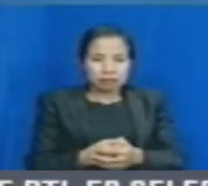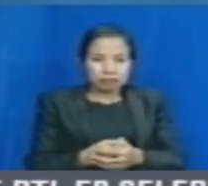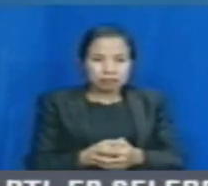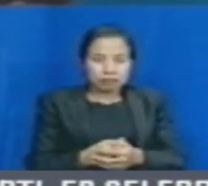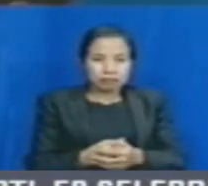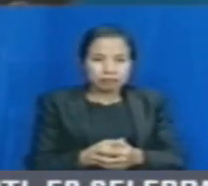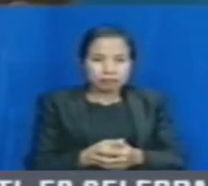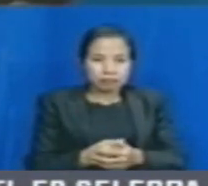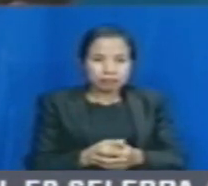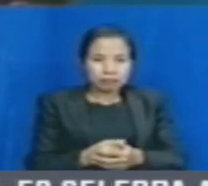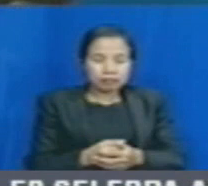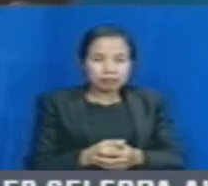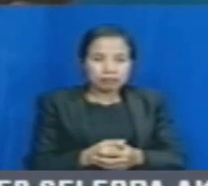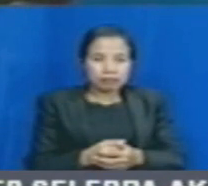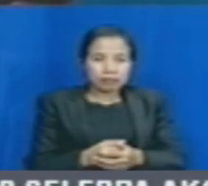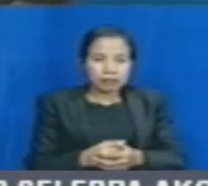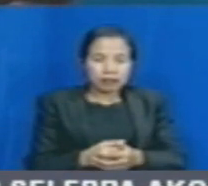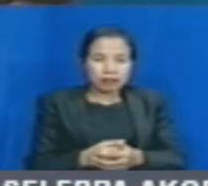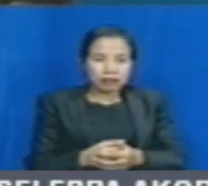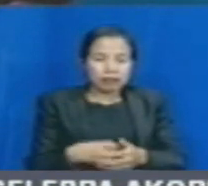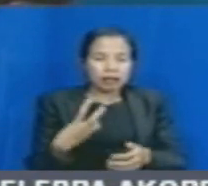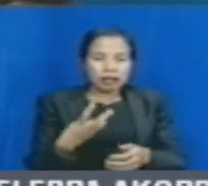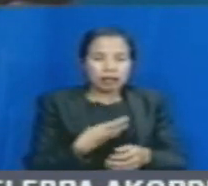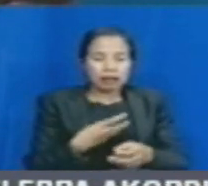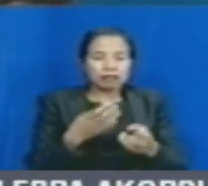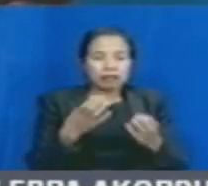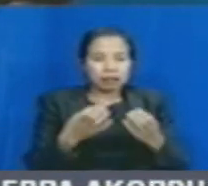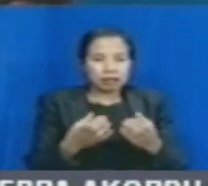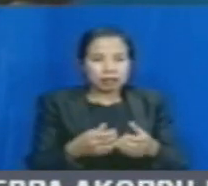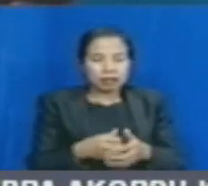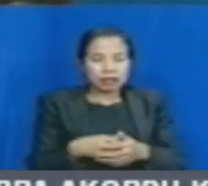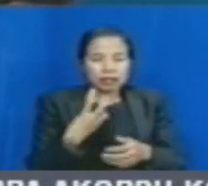né Hanesha ita hatene, ita